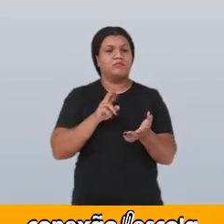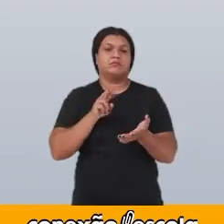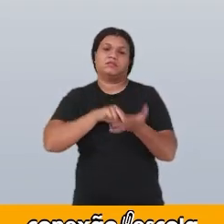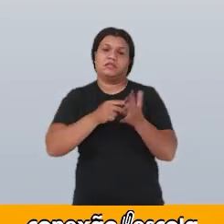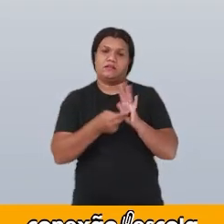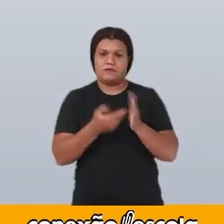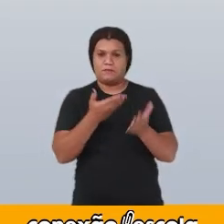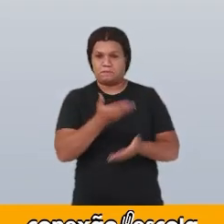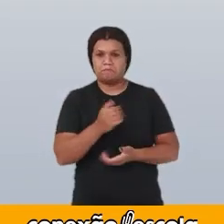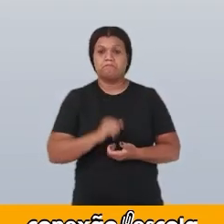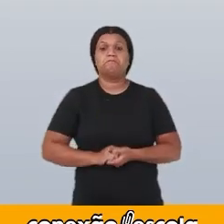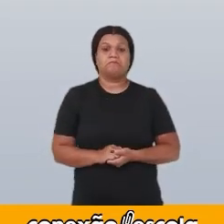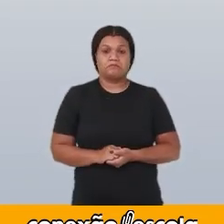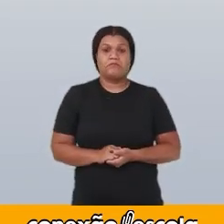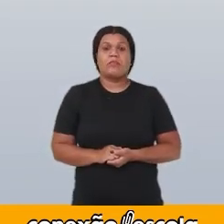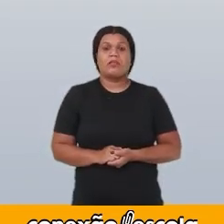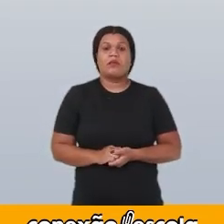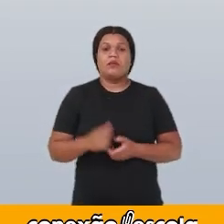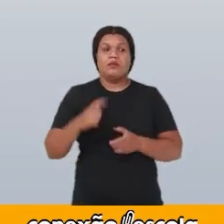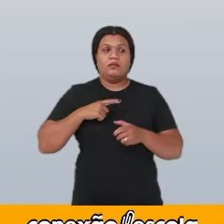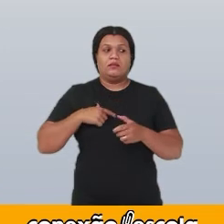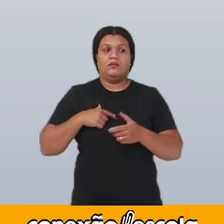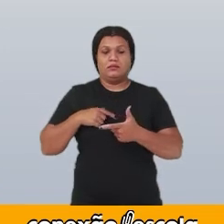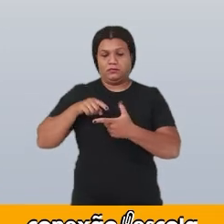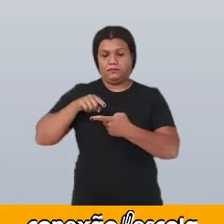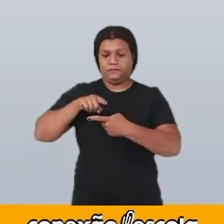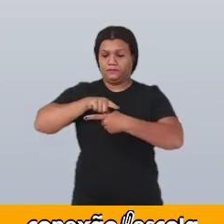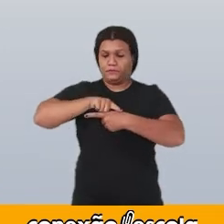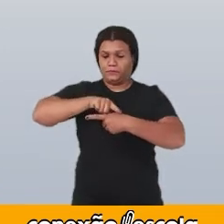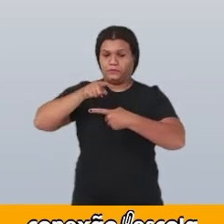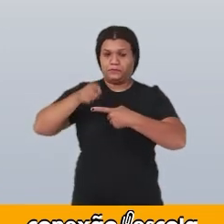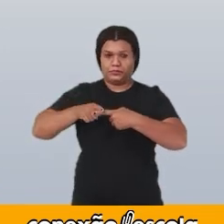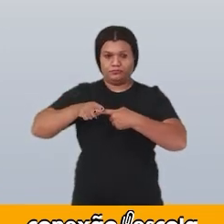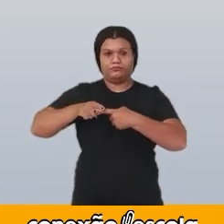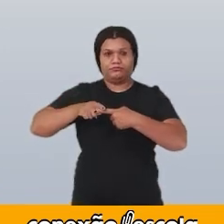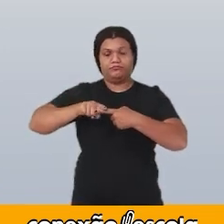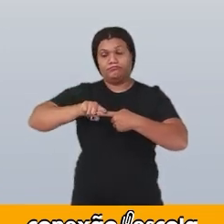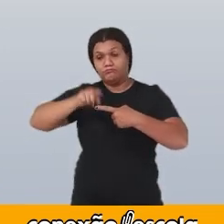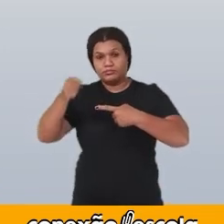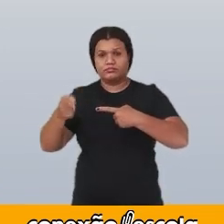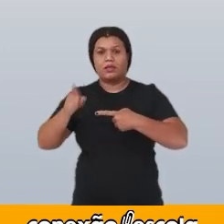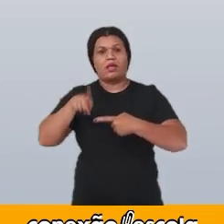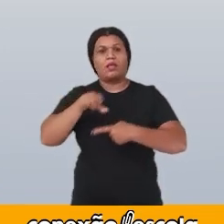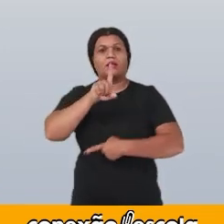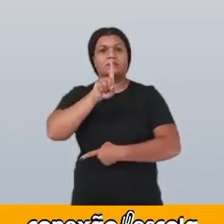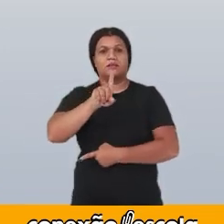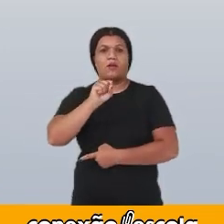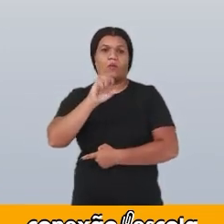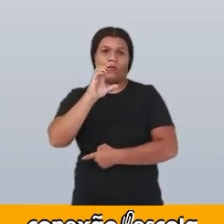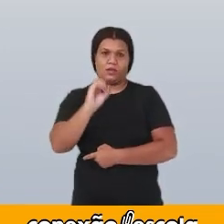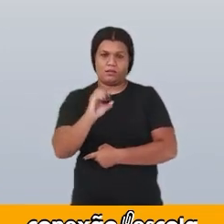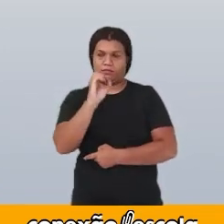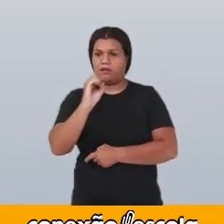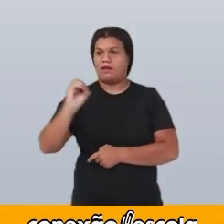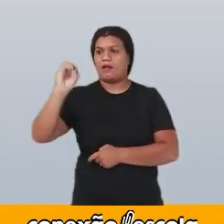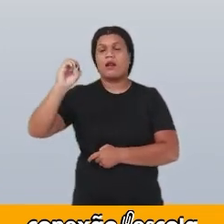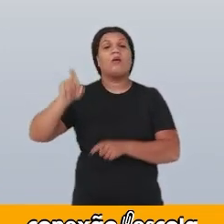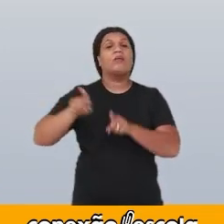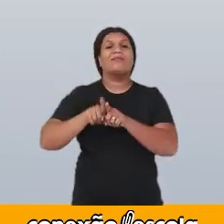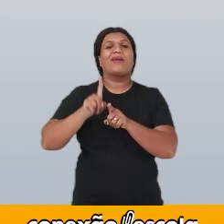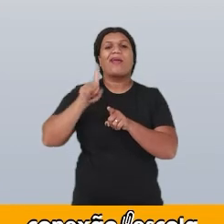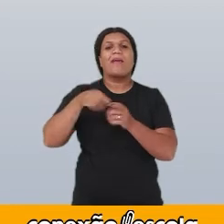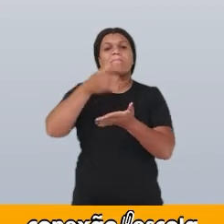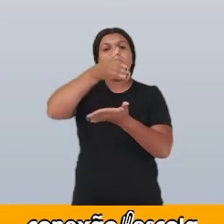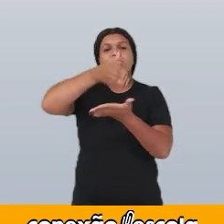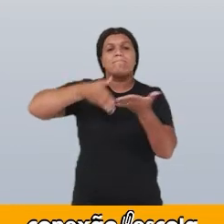O ângulo raso é o ângulo que mede 180 graus. Ele também é chamado de ângulo de meia volta, porque